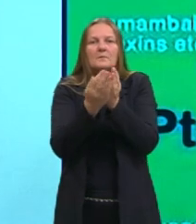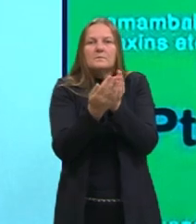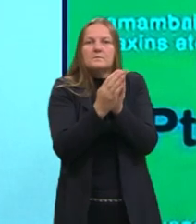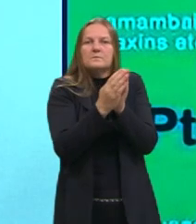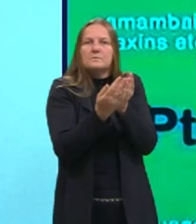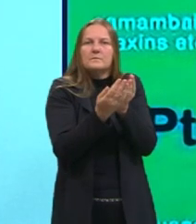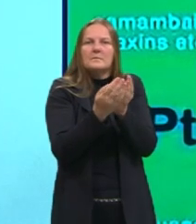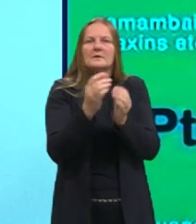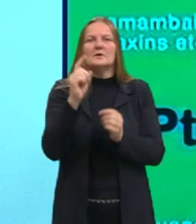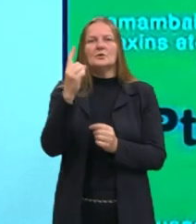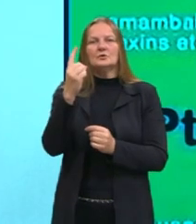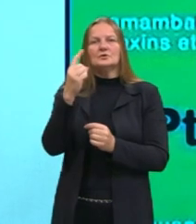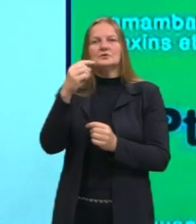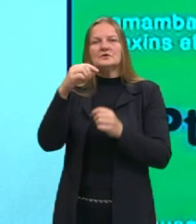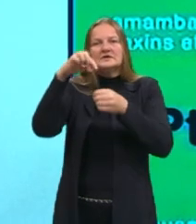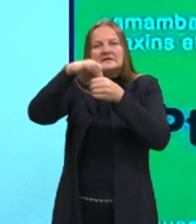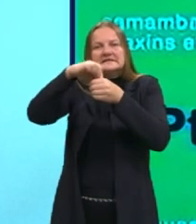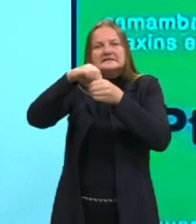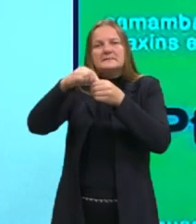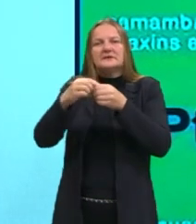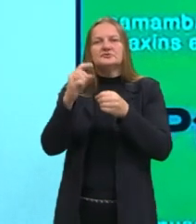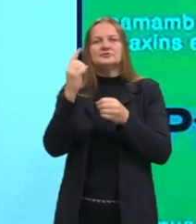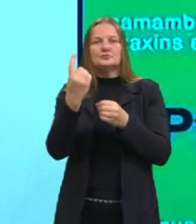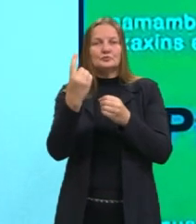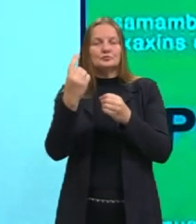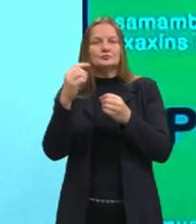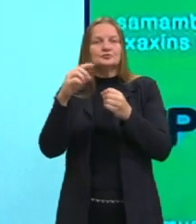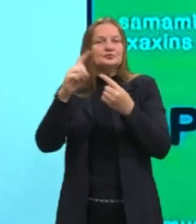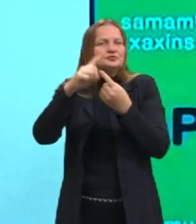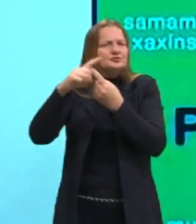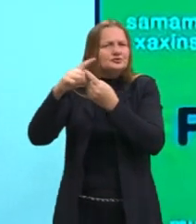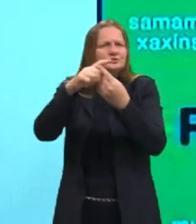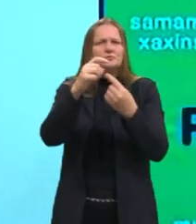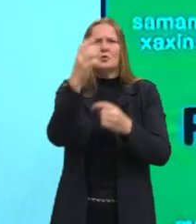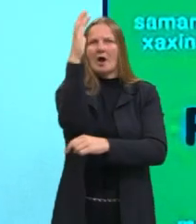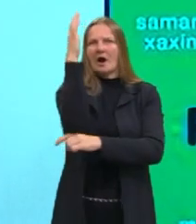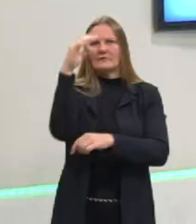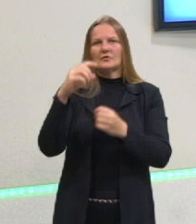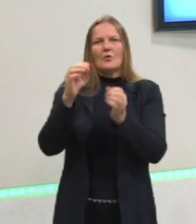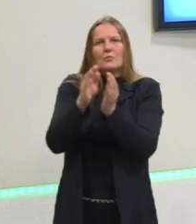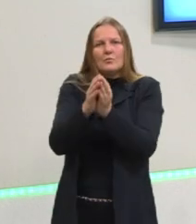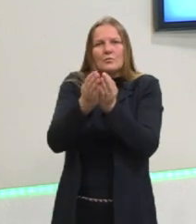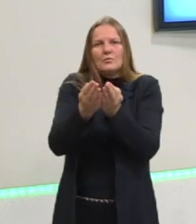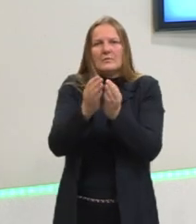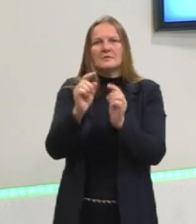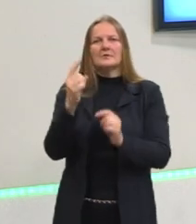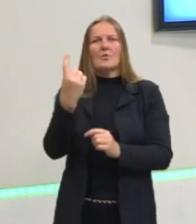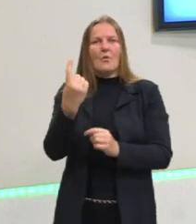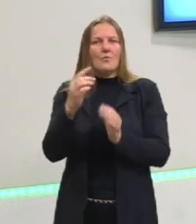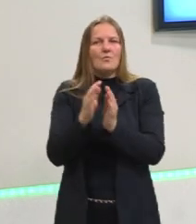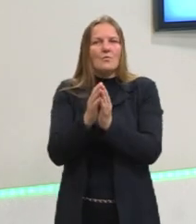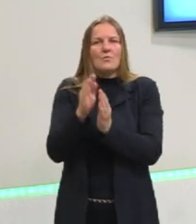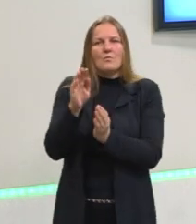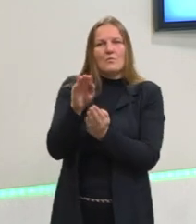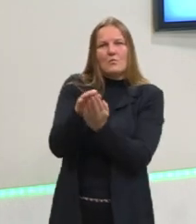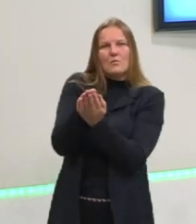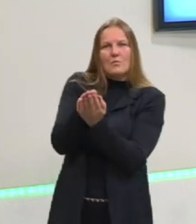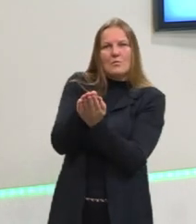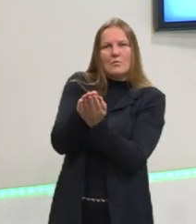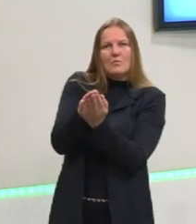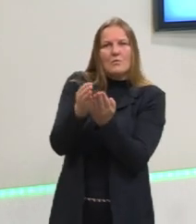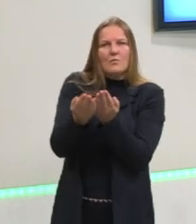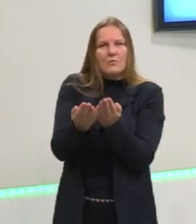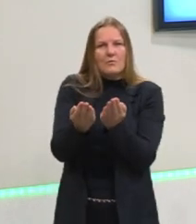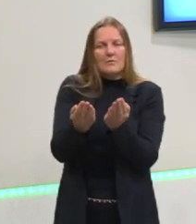dicotiledôneas que são maioria nas árvores tá arbustos etc Então nós vamos focar na aula de hoje